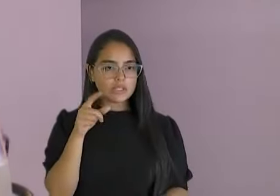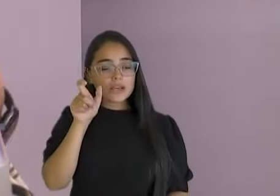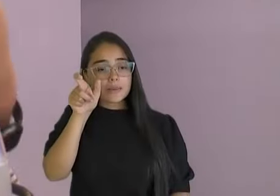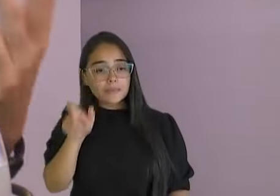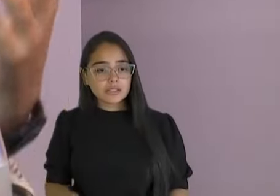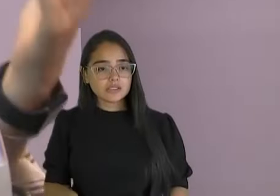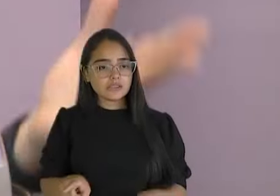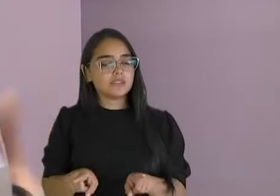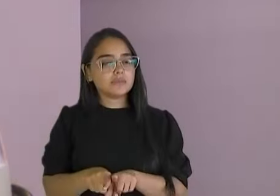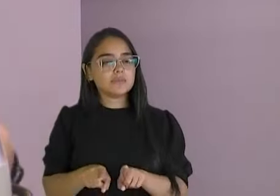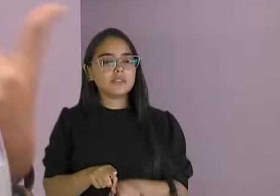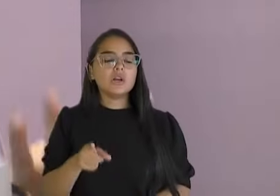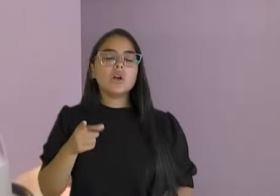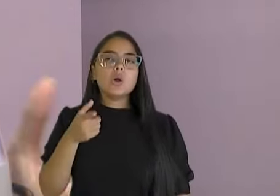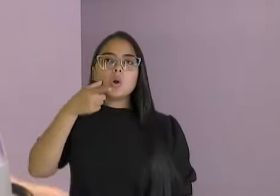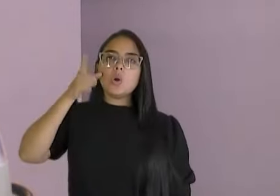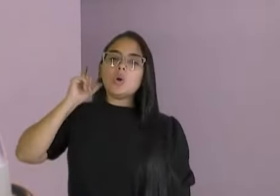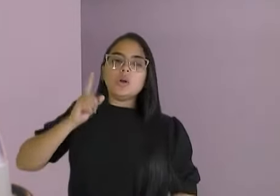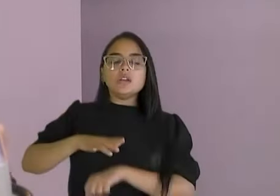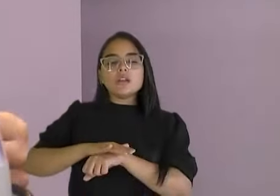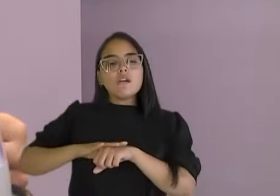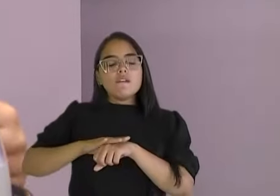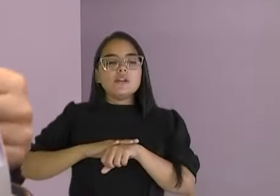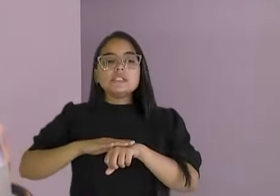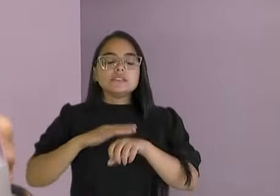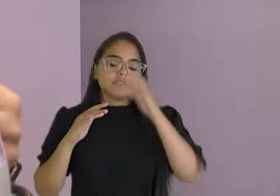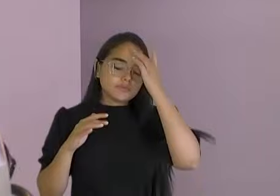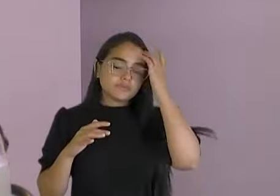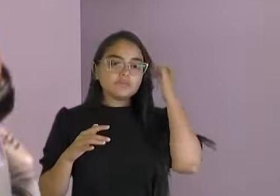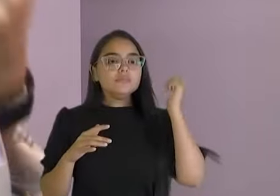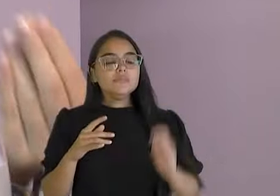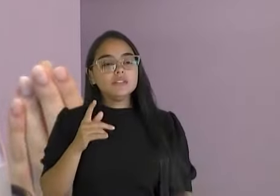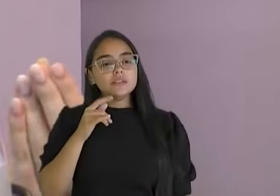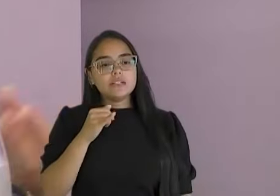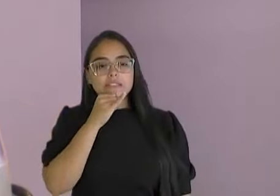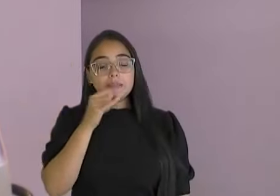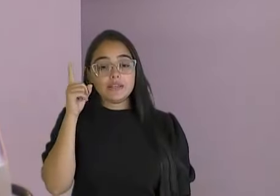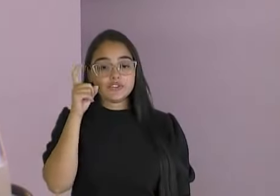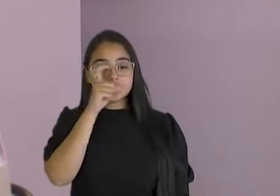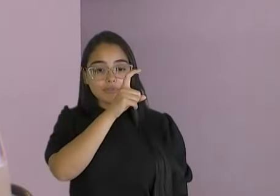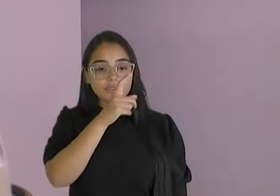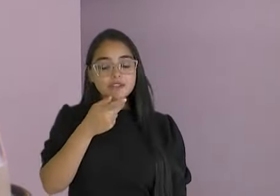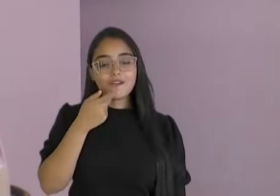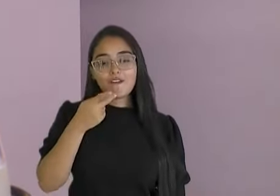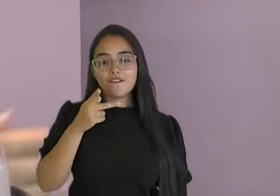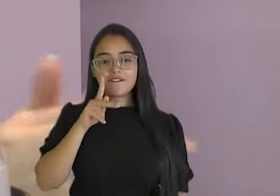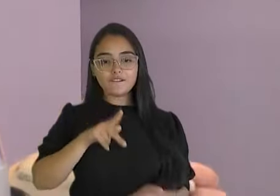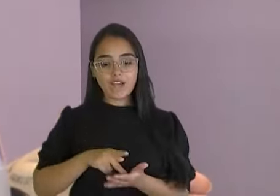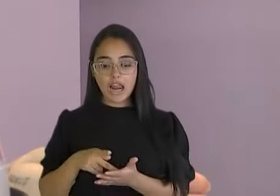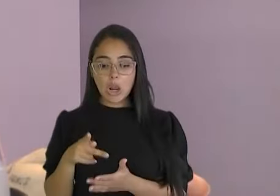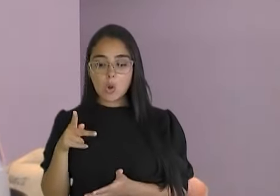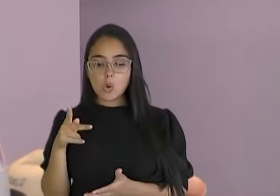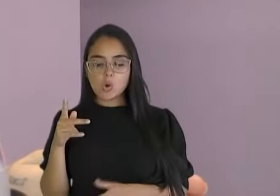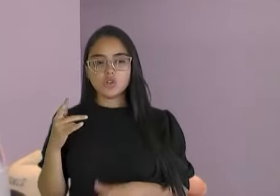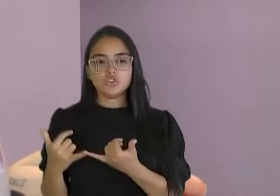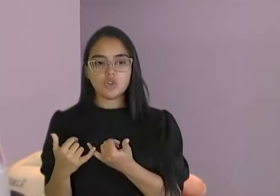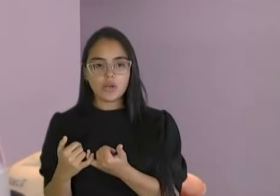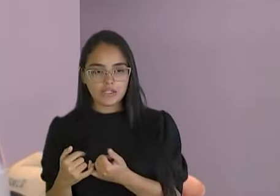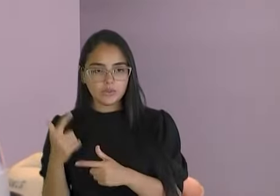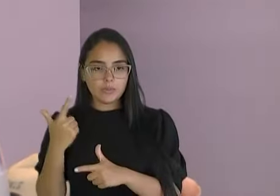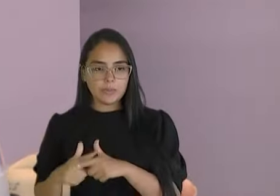até para ontem a gente estava conversando lá no IVV, que é muito difícil a pessoa admitir que ela passou do jogador problema para o jogador